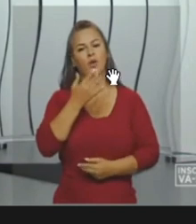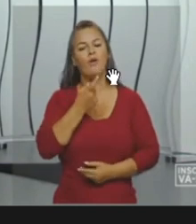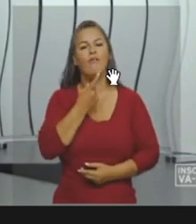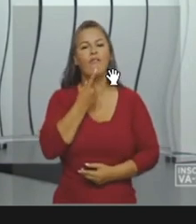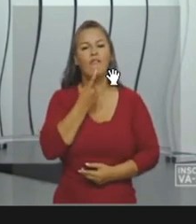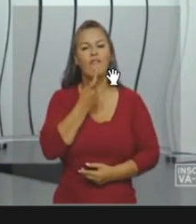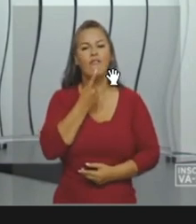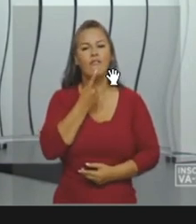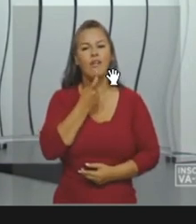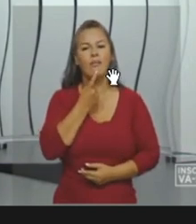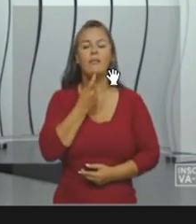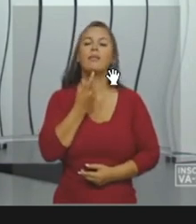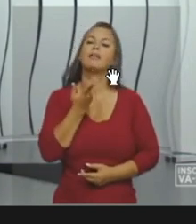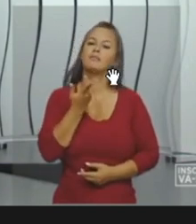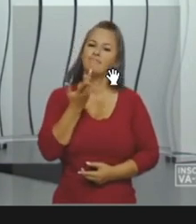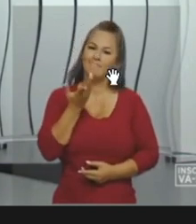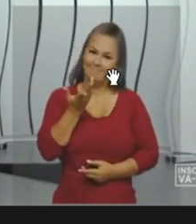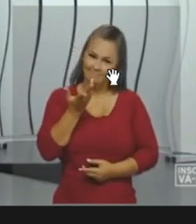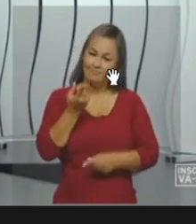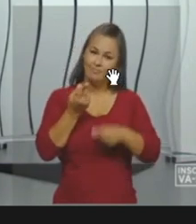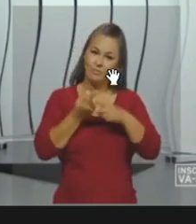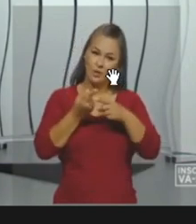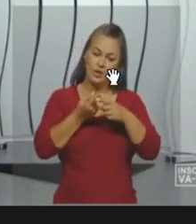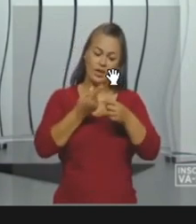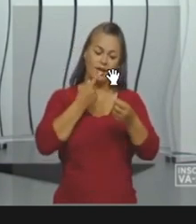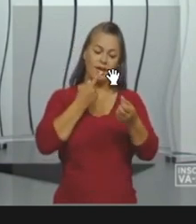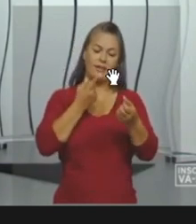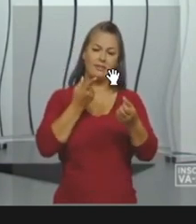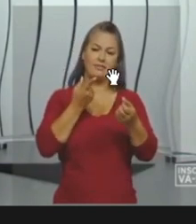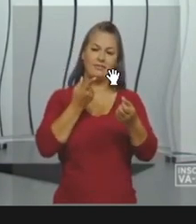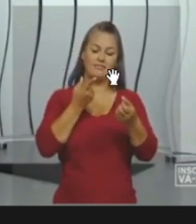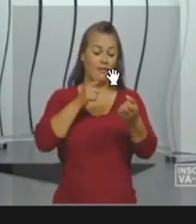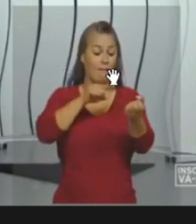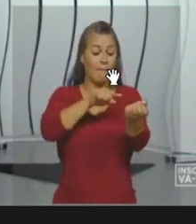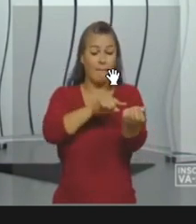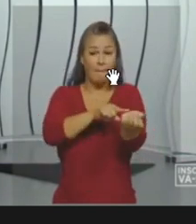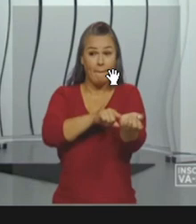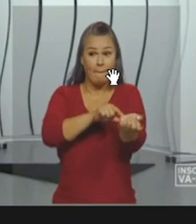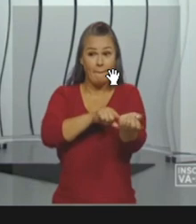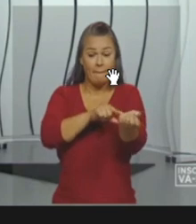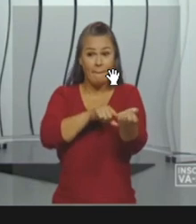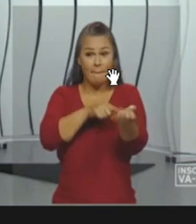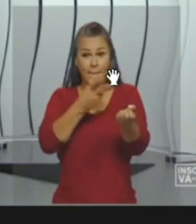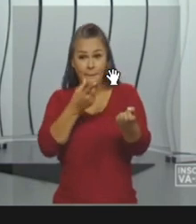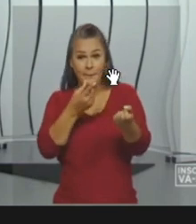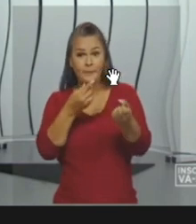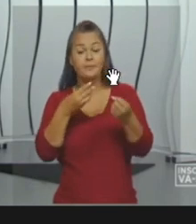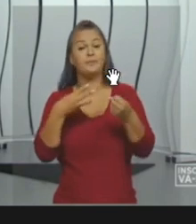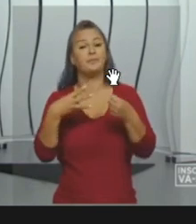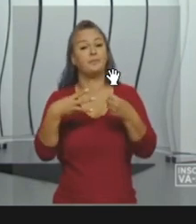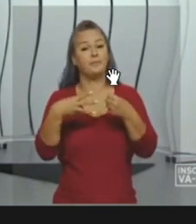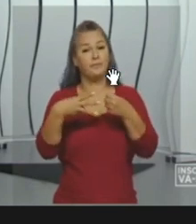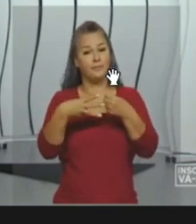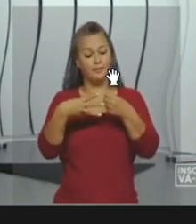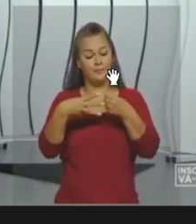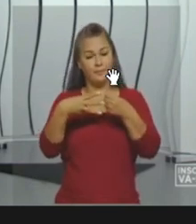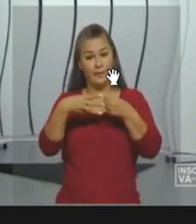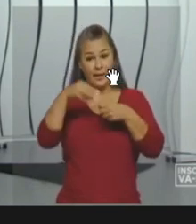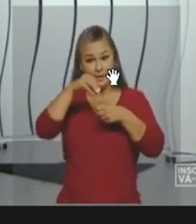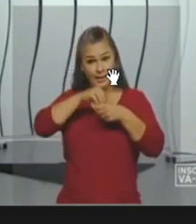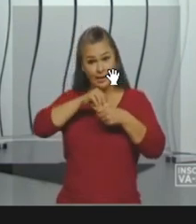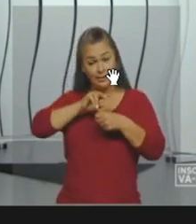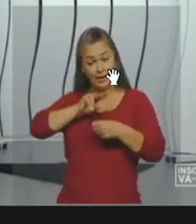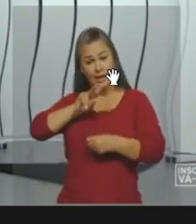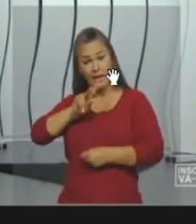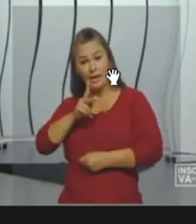delas. Então, e essas hemácias, elas têm um papel importantíssimo, que é levar oxigênio para todas as células